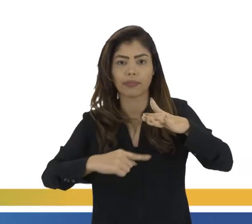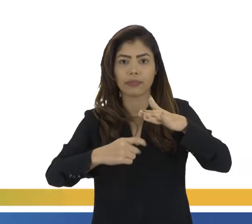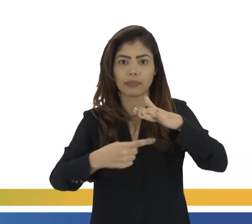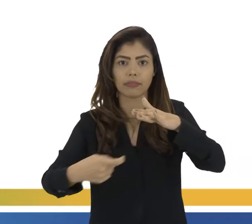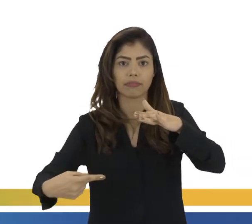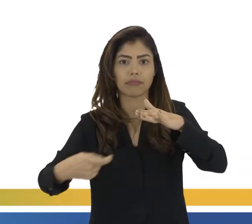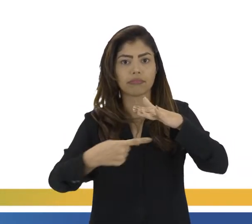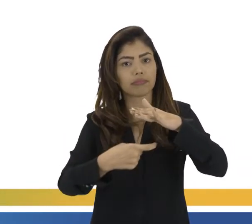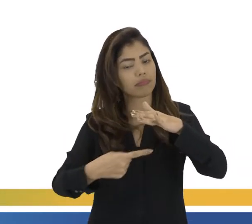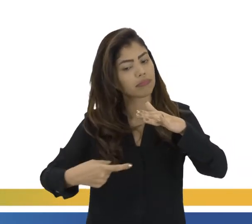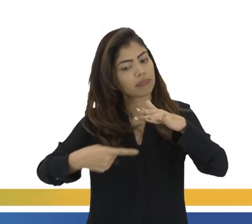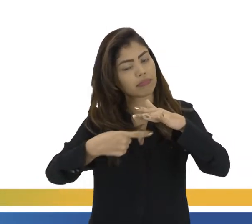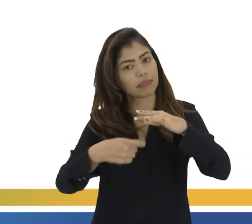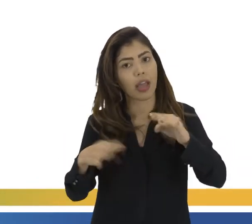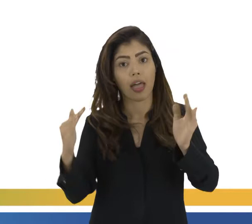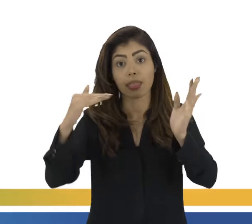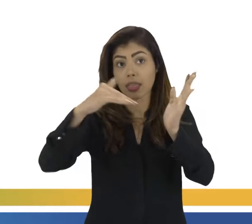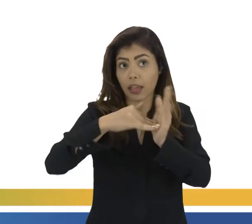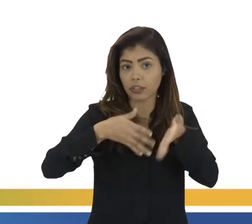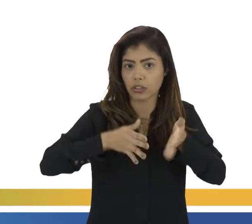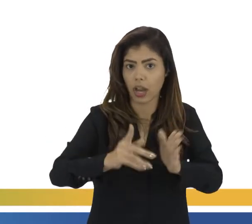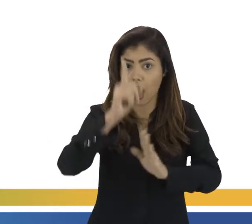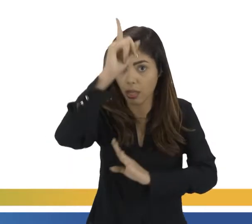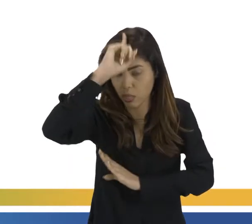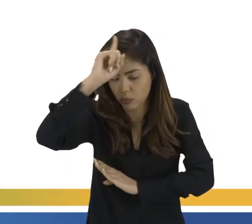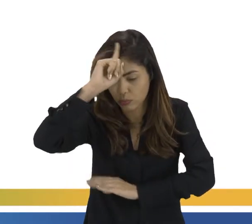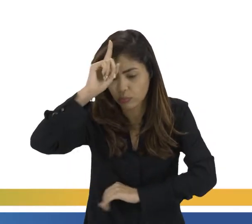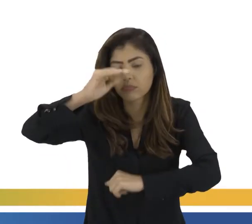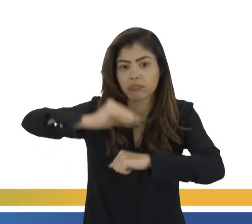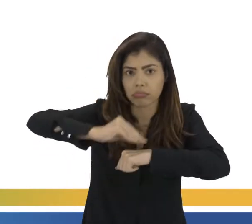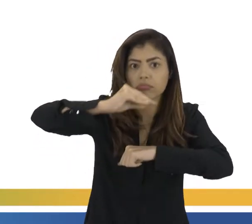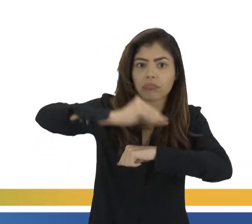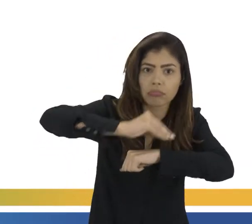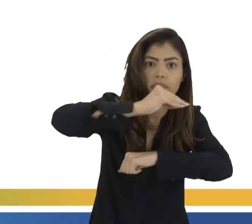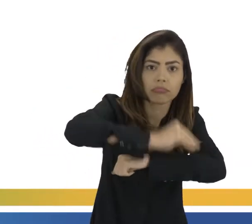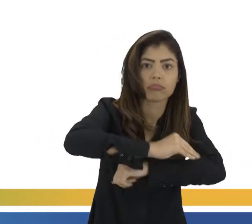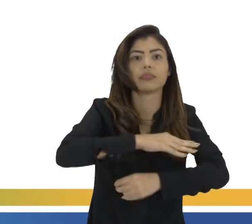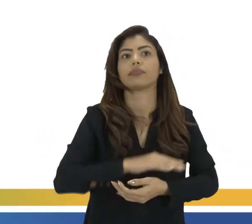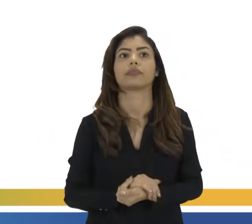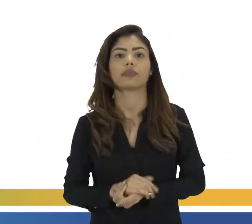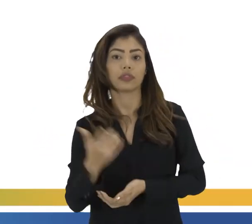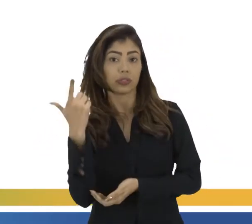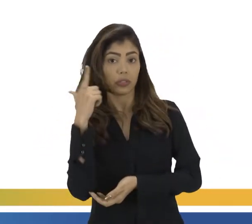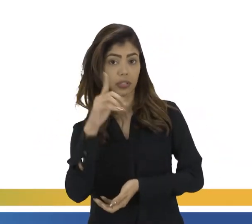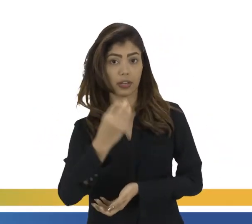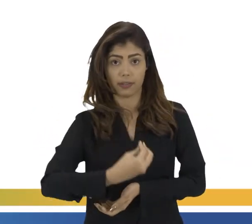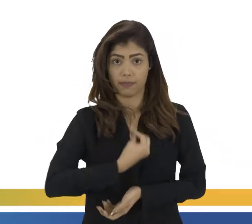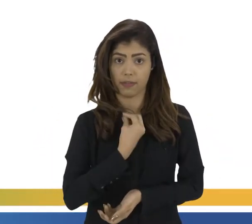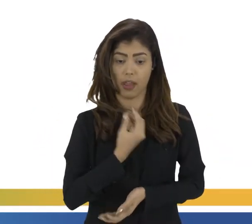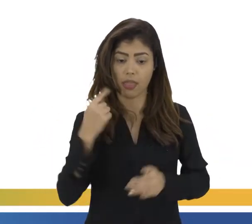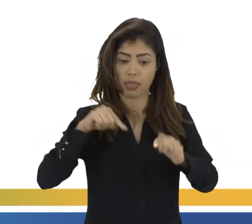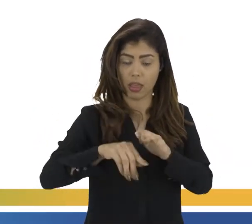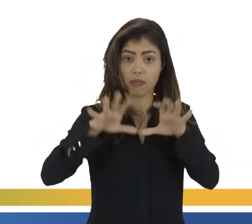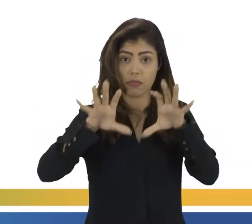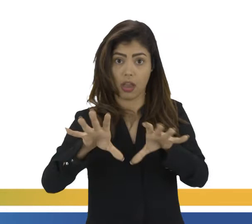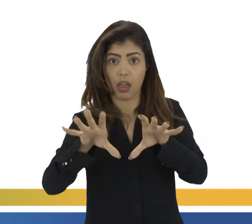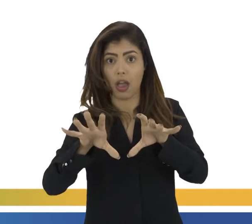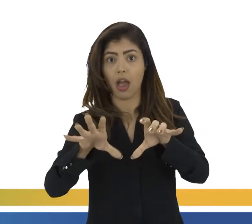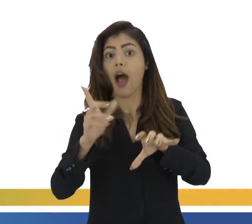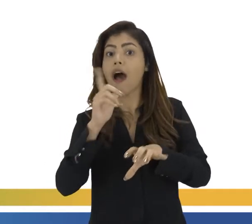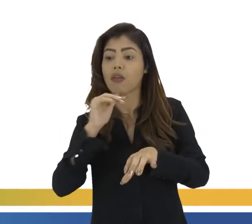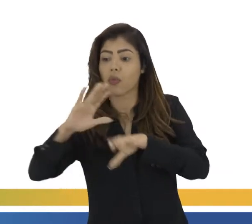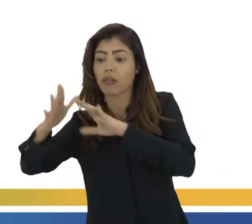até chegarem, tá, a adultos terrestres, certo? Então, eles conseguem viver dentro desses 2 ambientes,